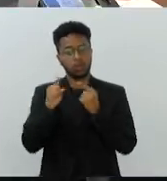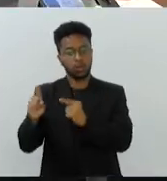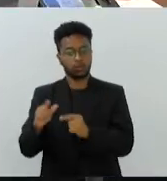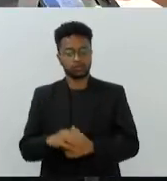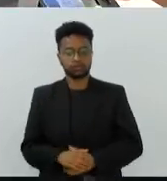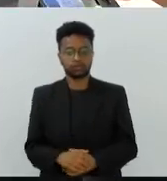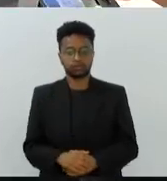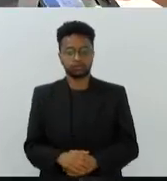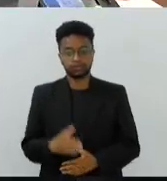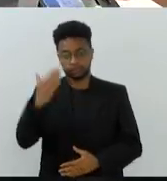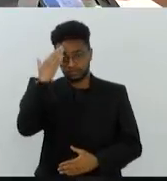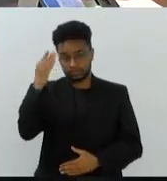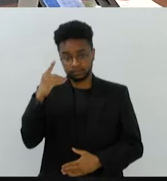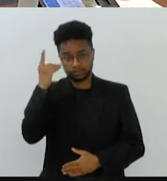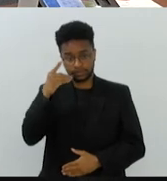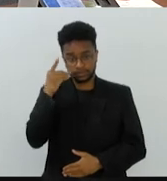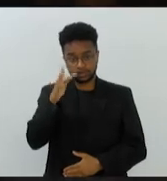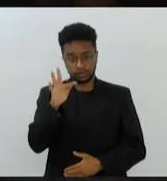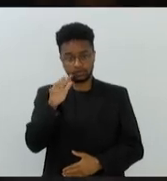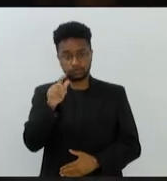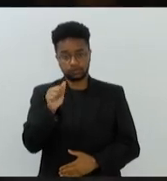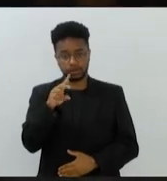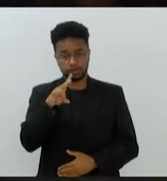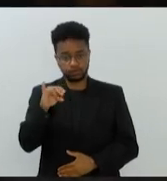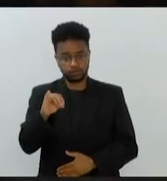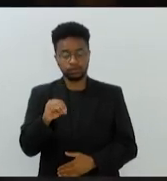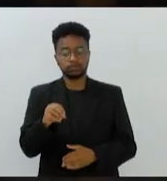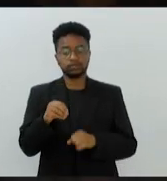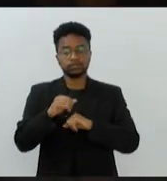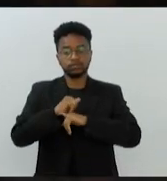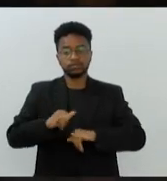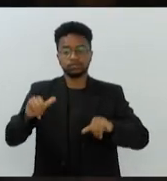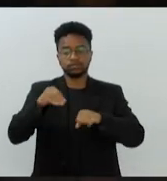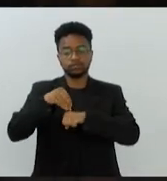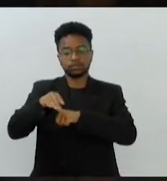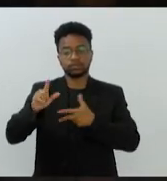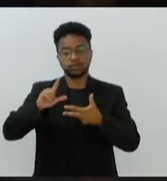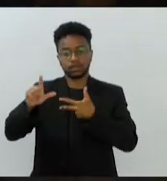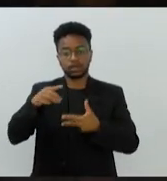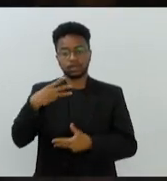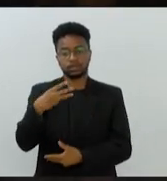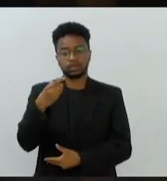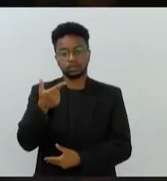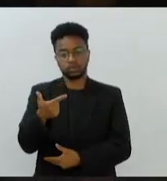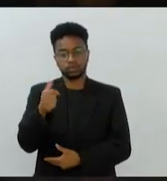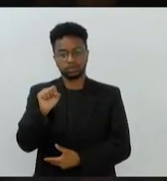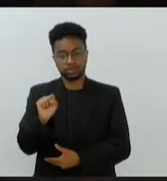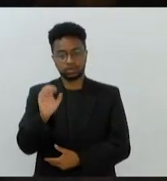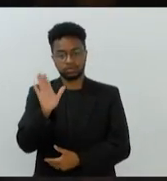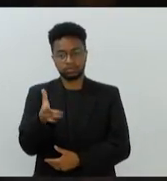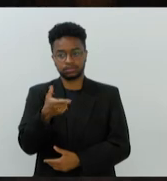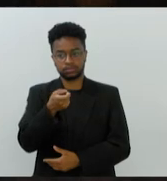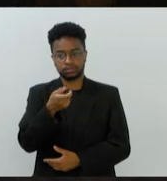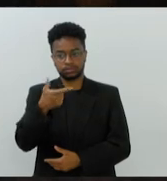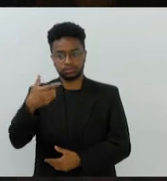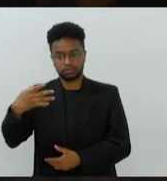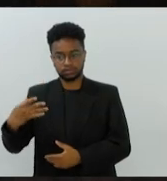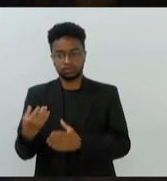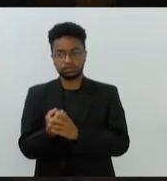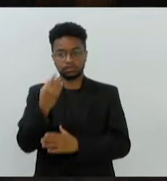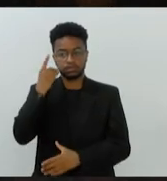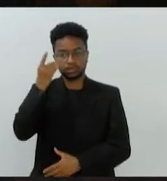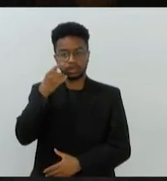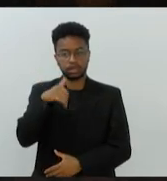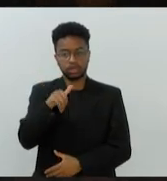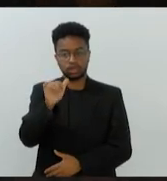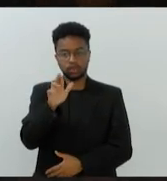Muito obrigado, deputado Serafini. Anuncio indicação legislativa número 320 de 2024, de autoria do deputado